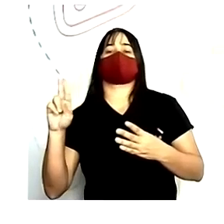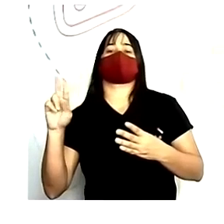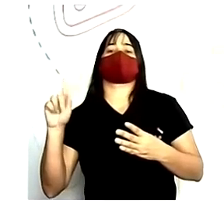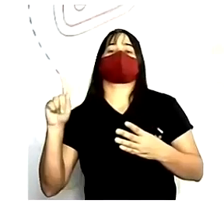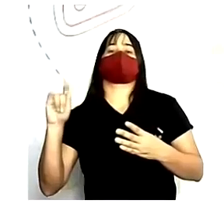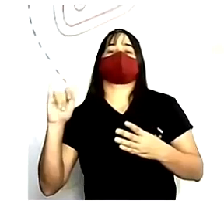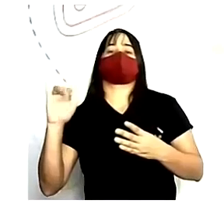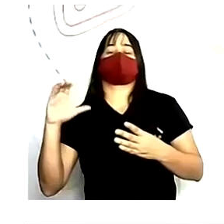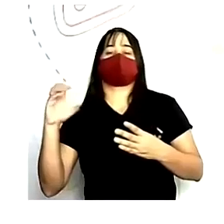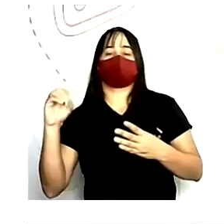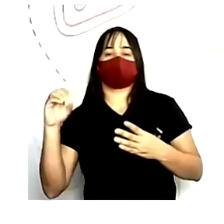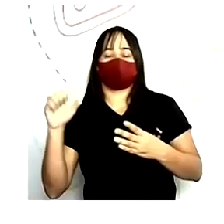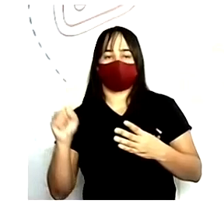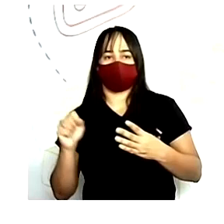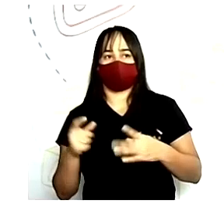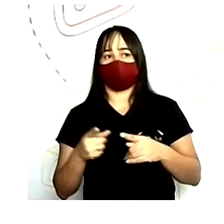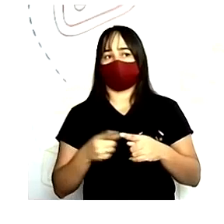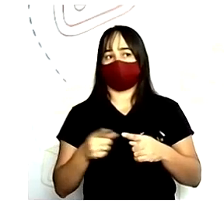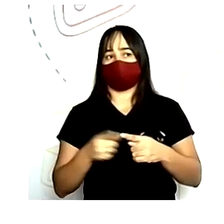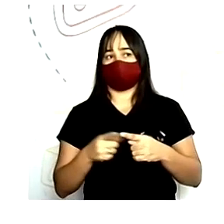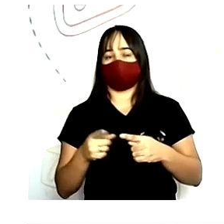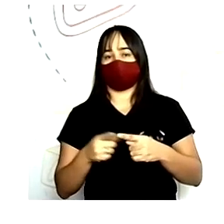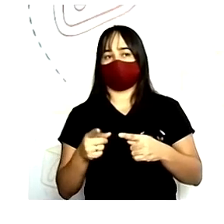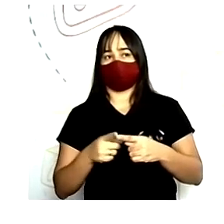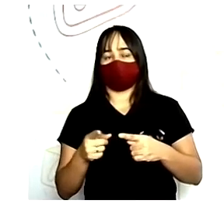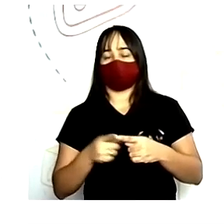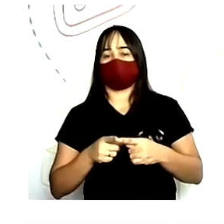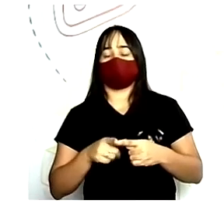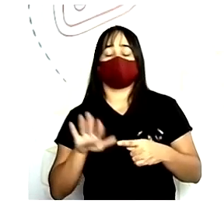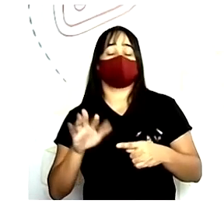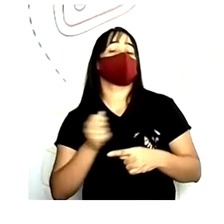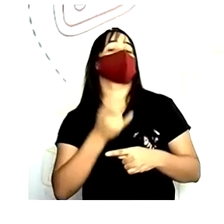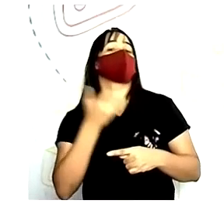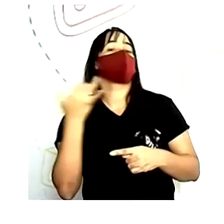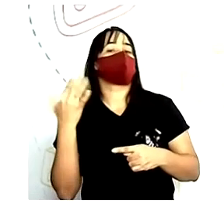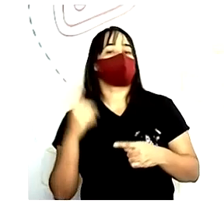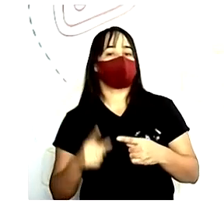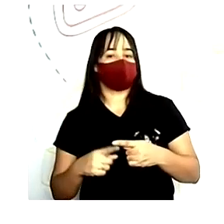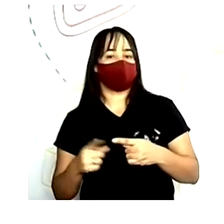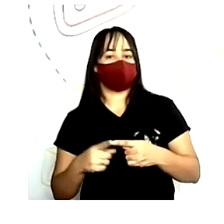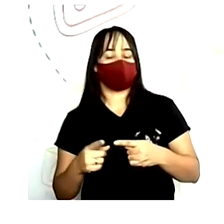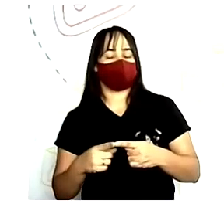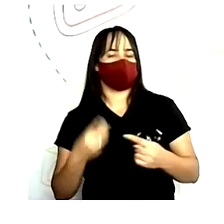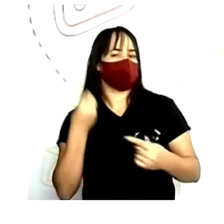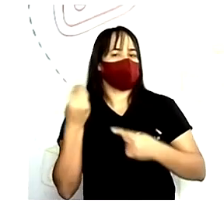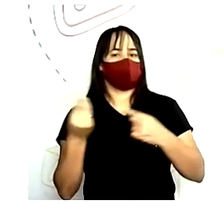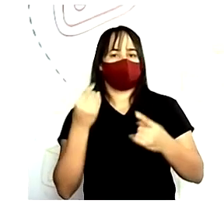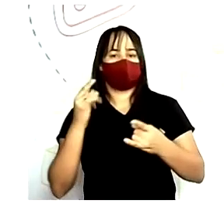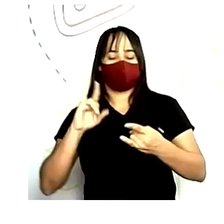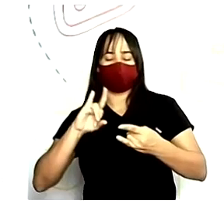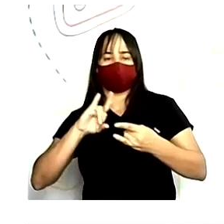O primeiro, como eu falei, é os métodos de barreira. Como é que funciona?